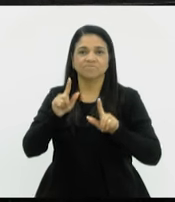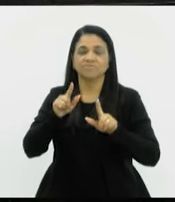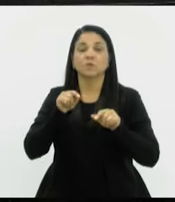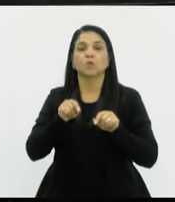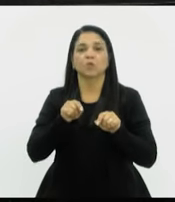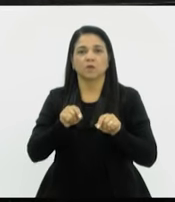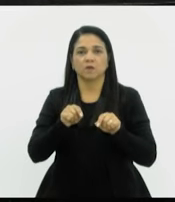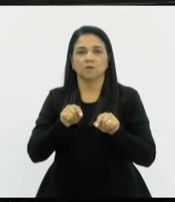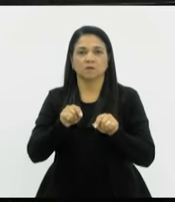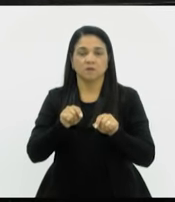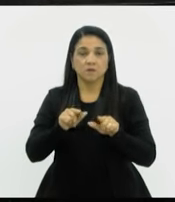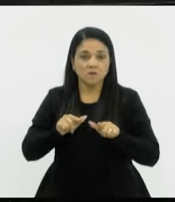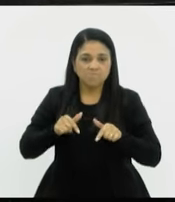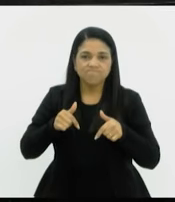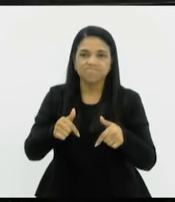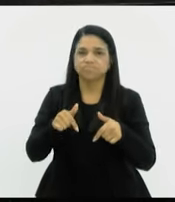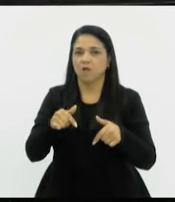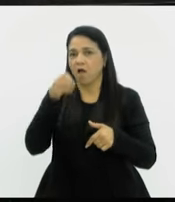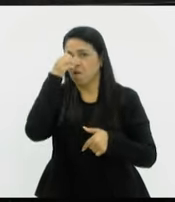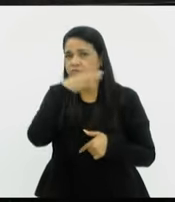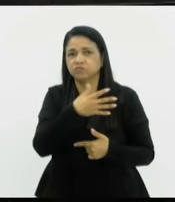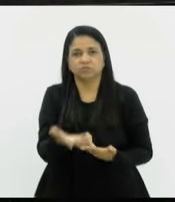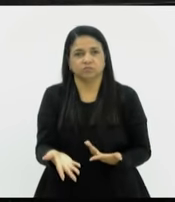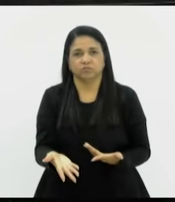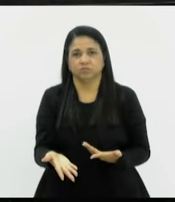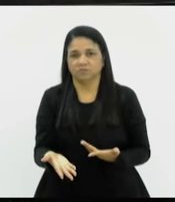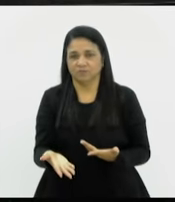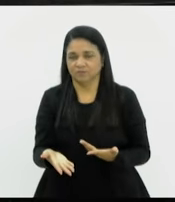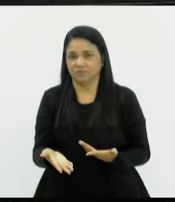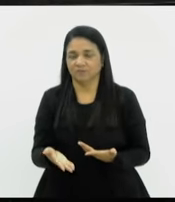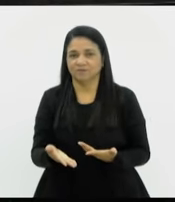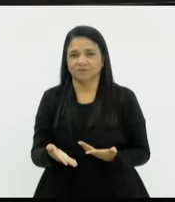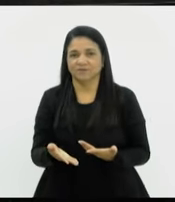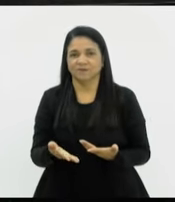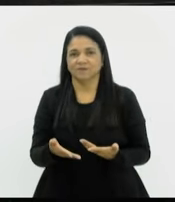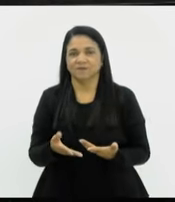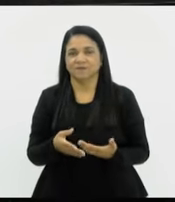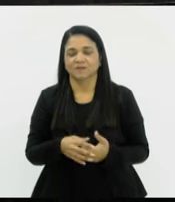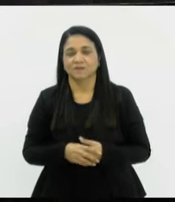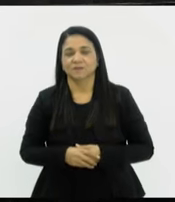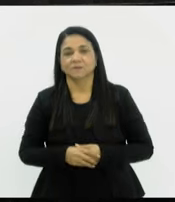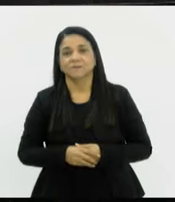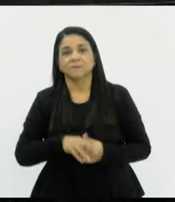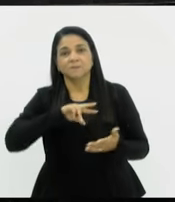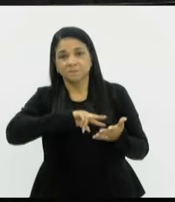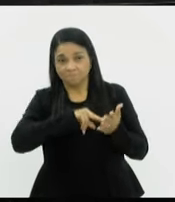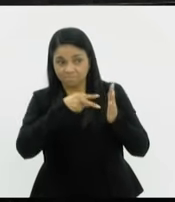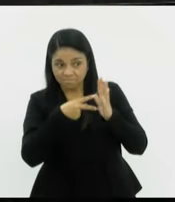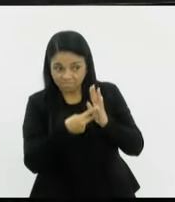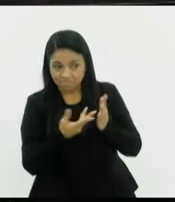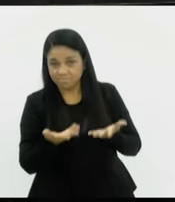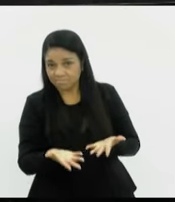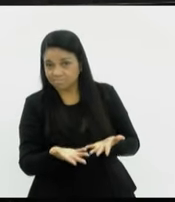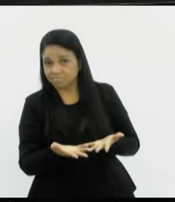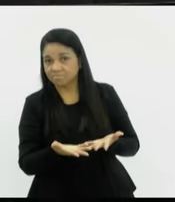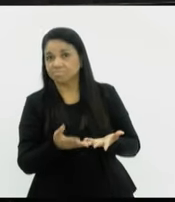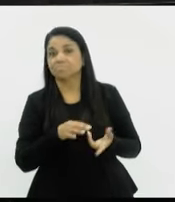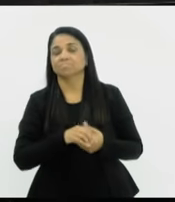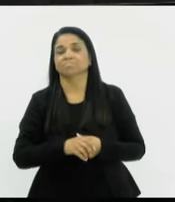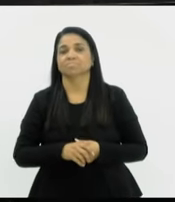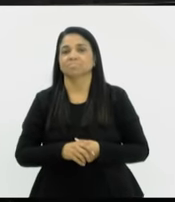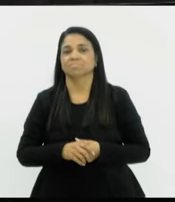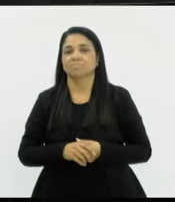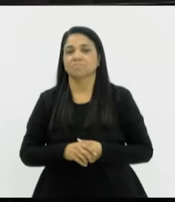promover verdadeiros absurdos. Nesse sentido, senhor presidente, e Vossa